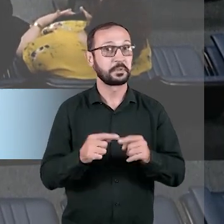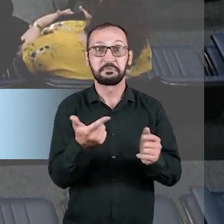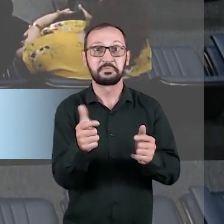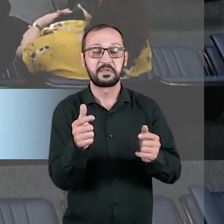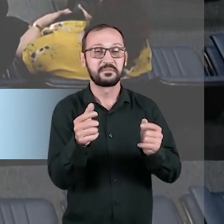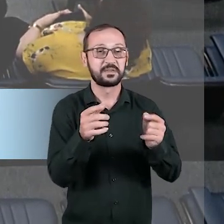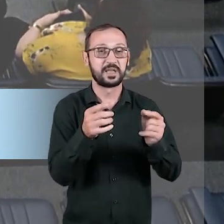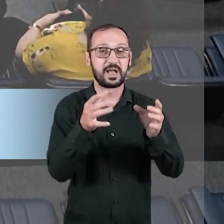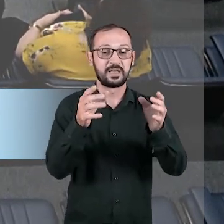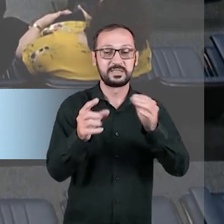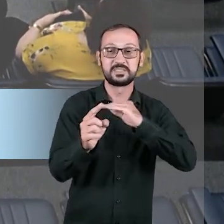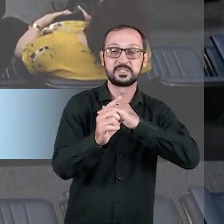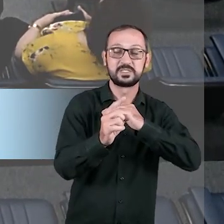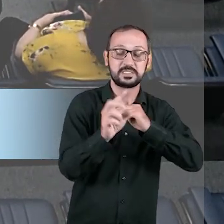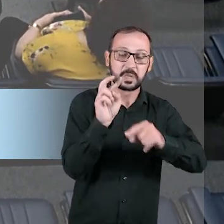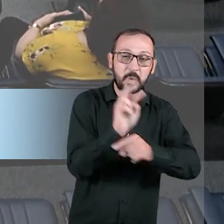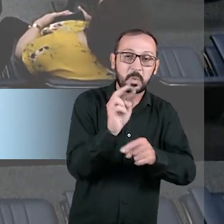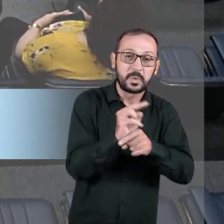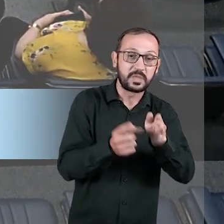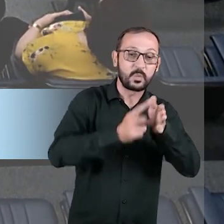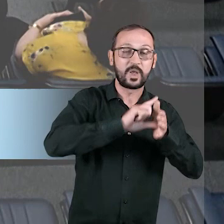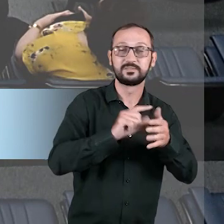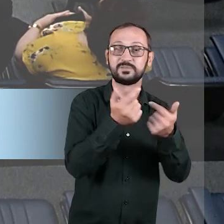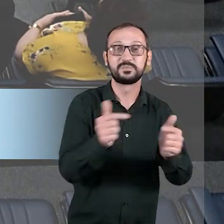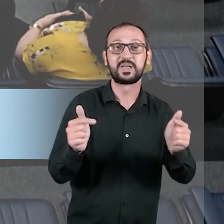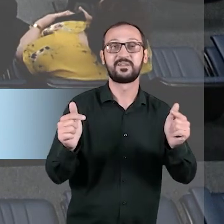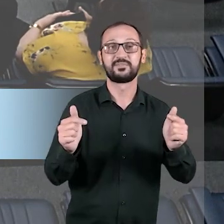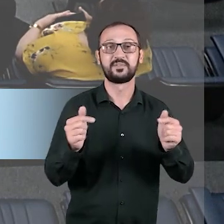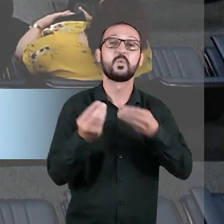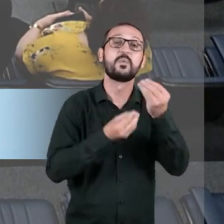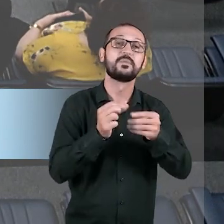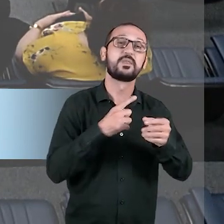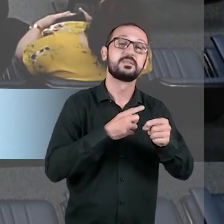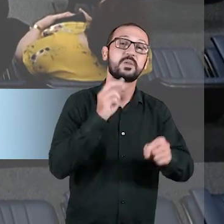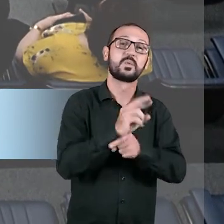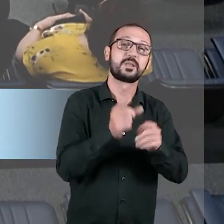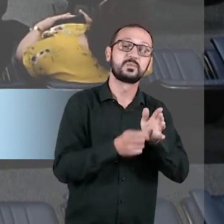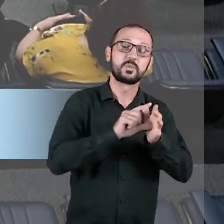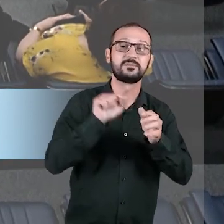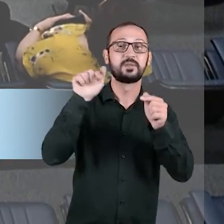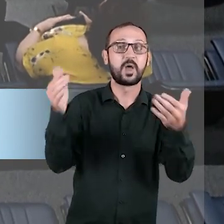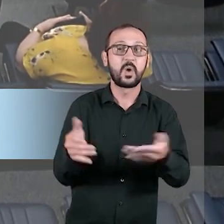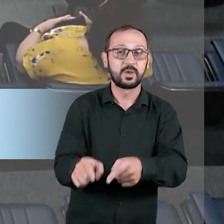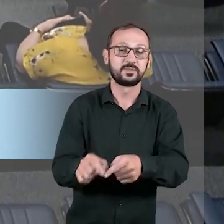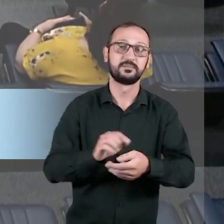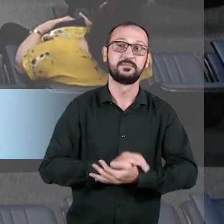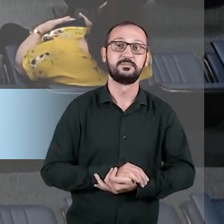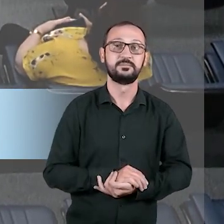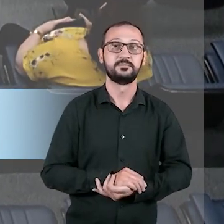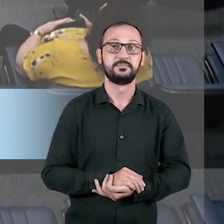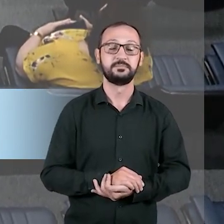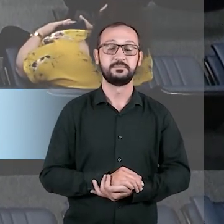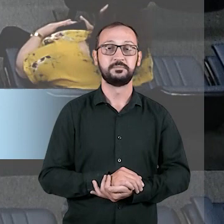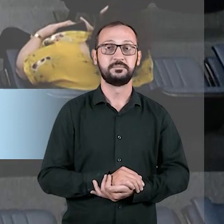não teve esses cuidados paliativos igual você está falando. E como que seriam esses cuidados paliativos nesse caso? Como que